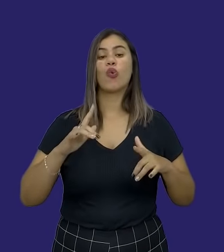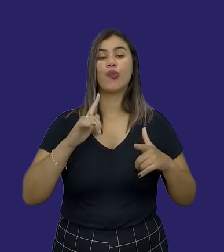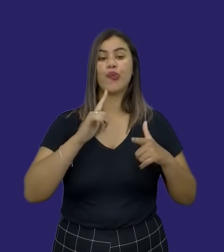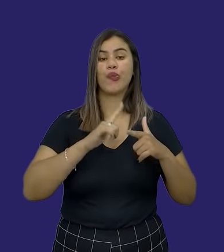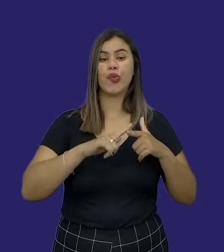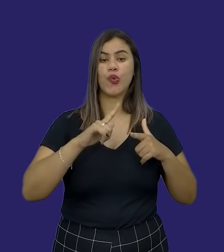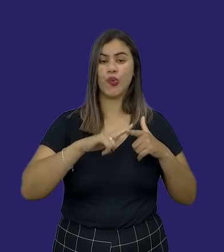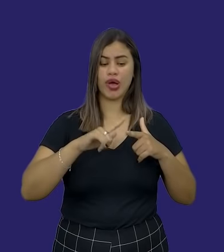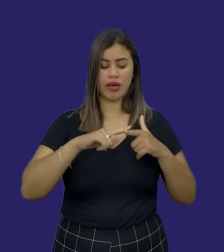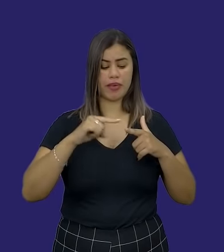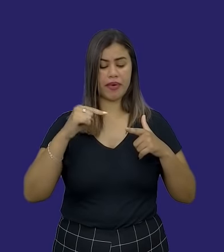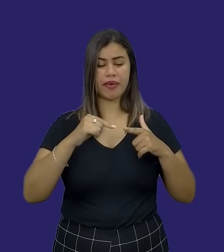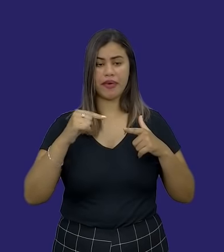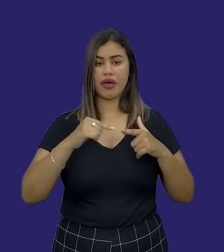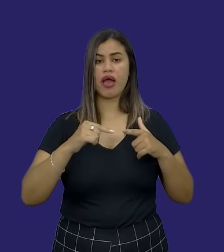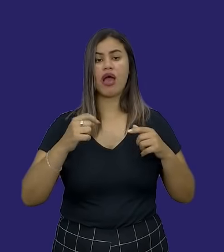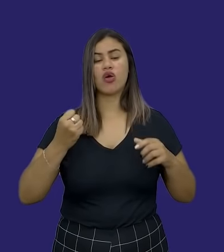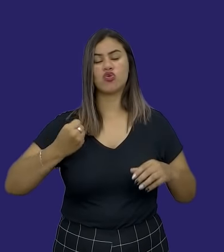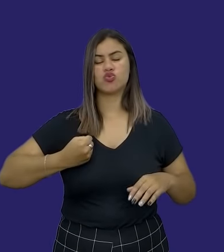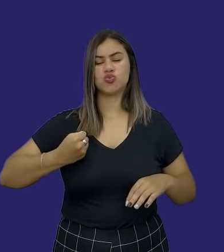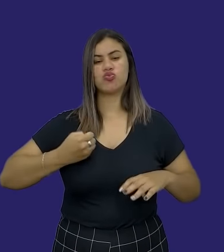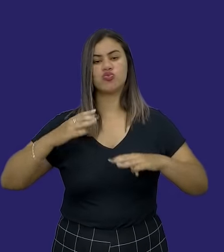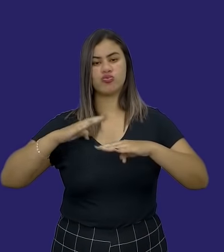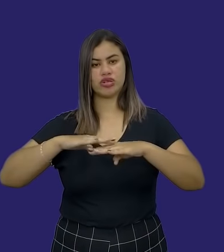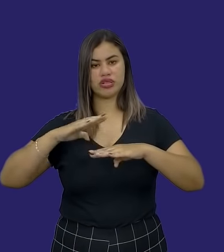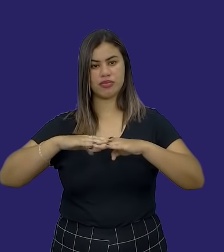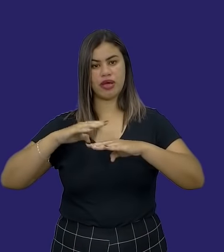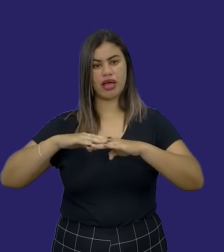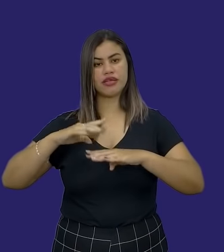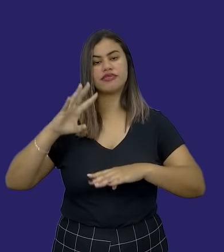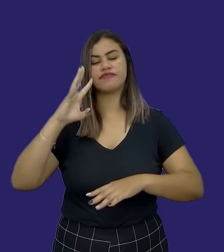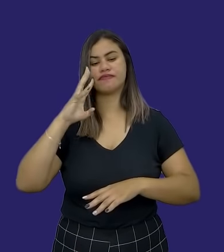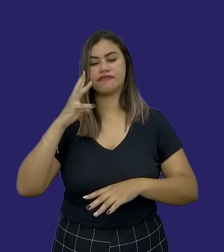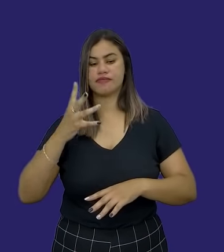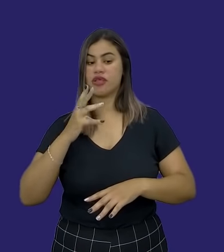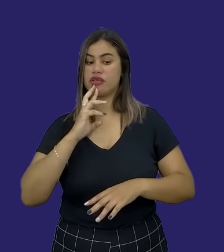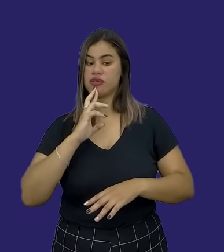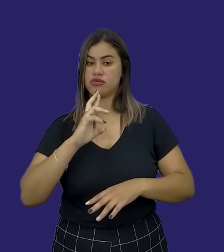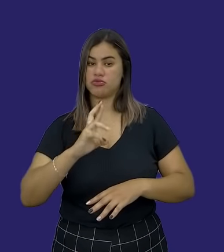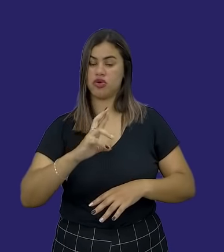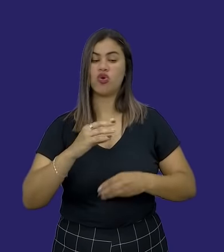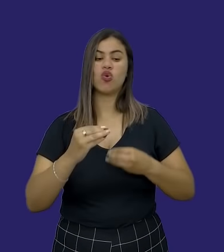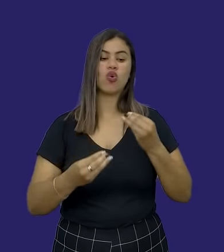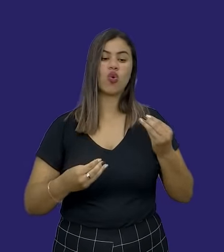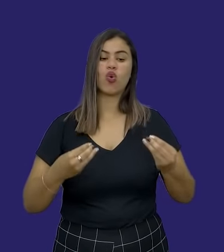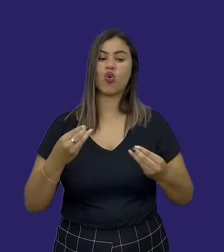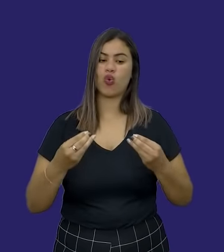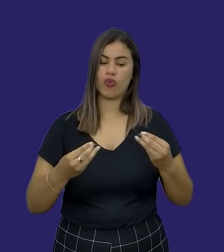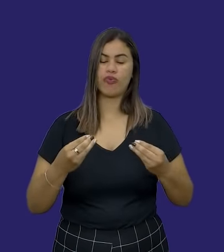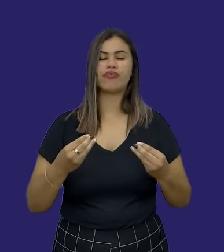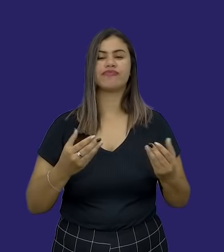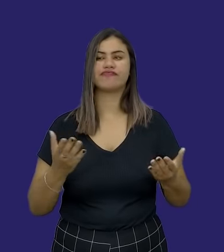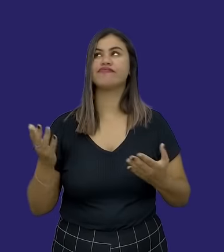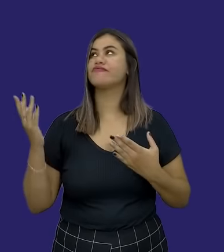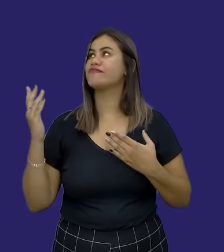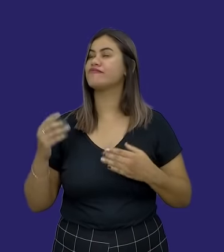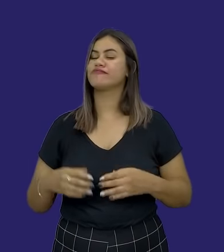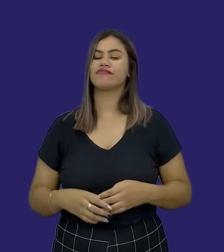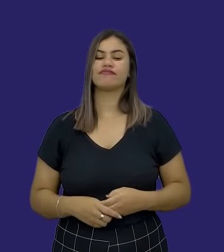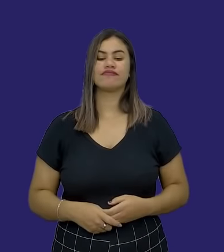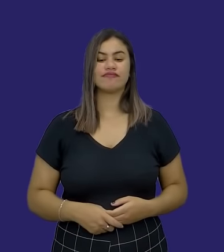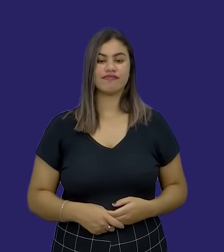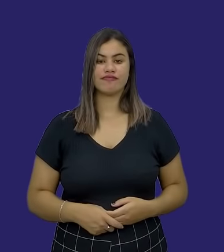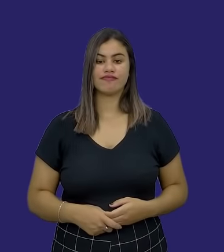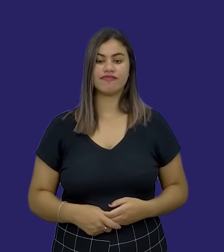problemas no ensino da matemática. Então, a gente vai partir agora para esse momento aqui.